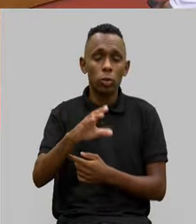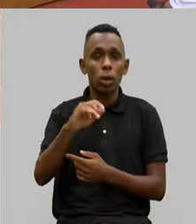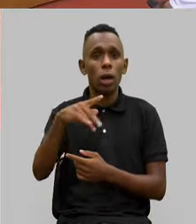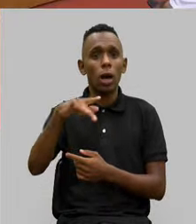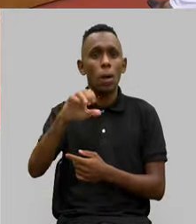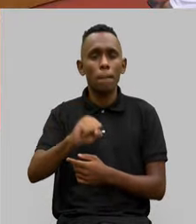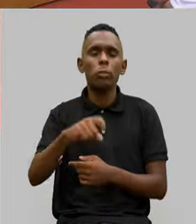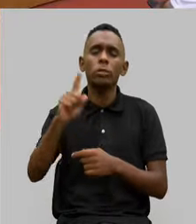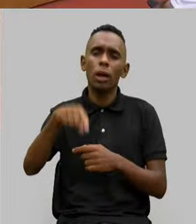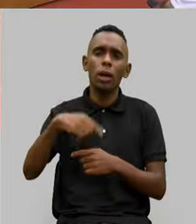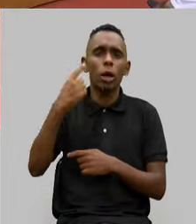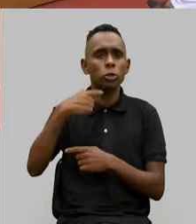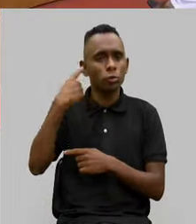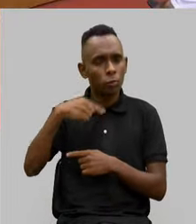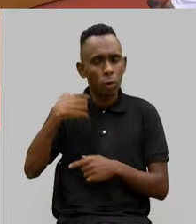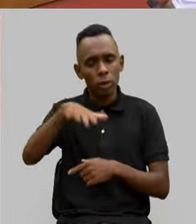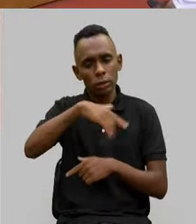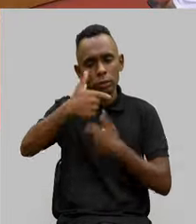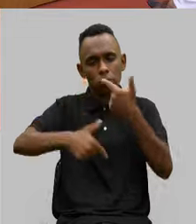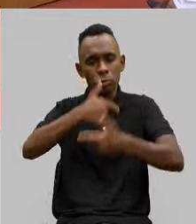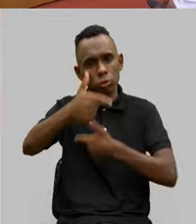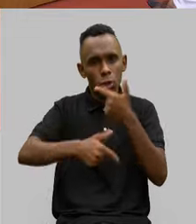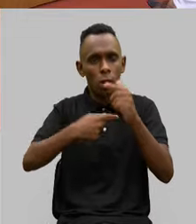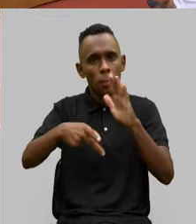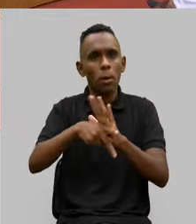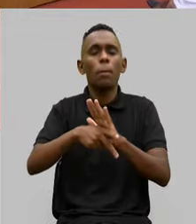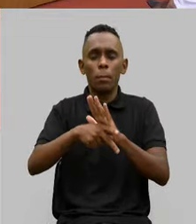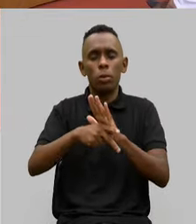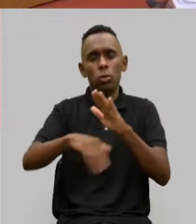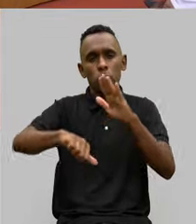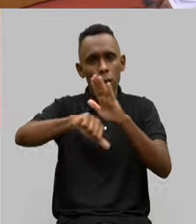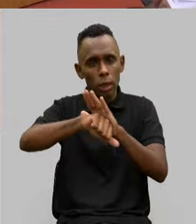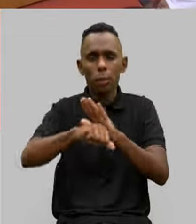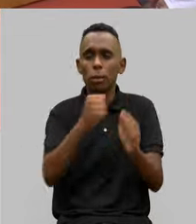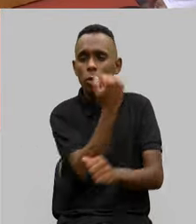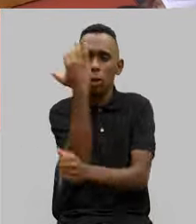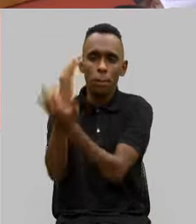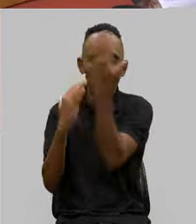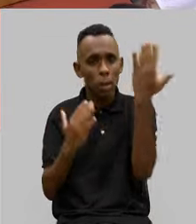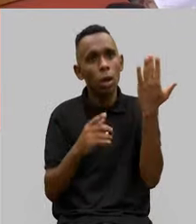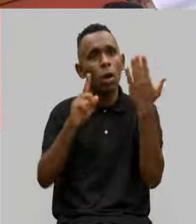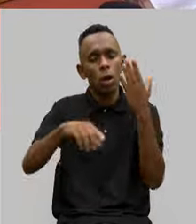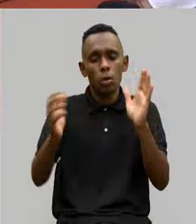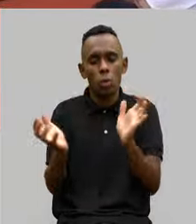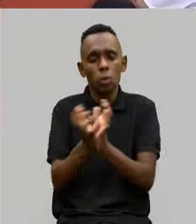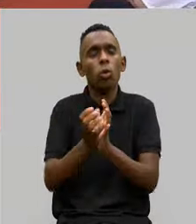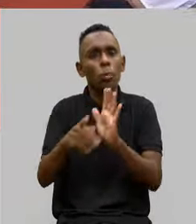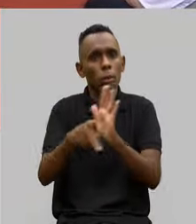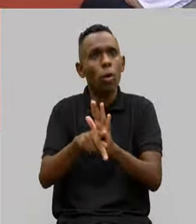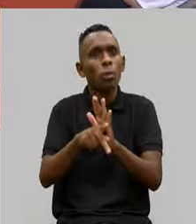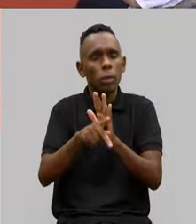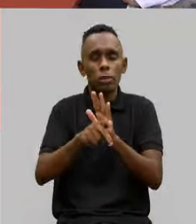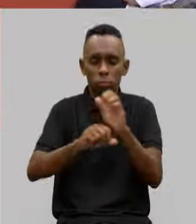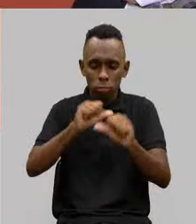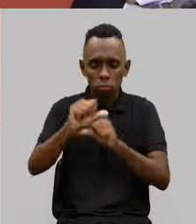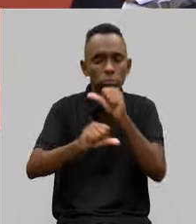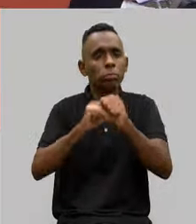advogado com atuação em Direito criminal público e ambiental integrante da rede